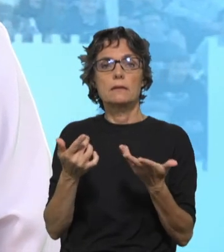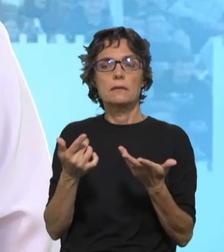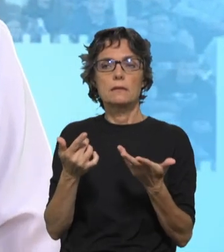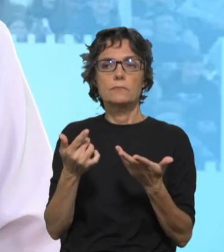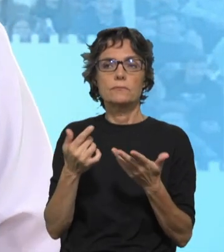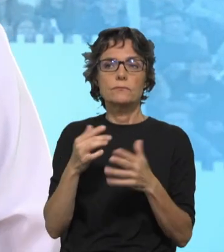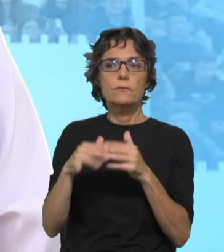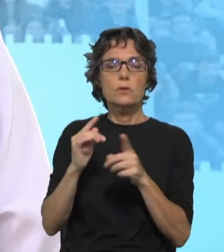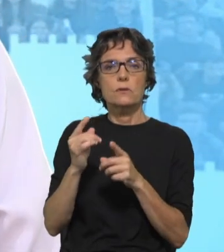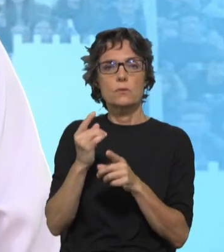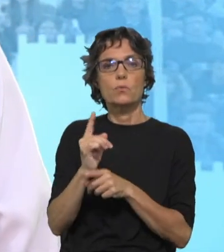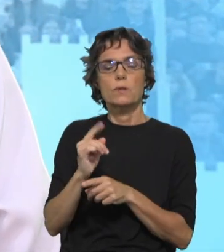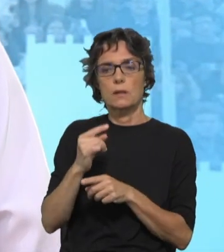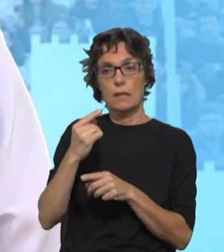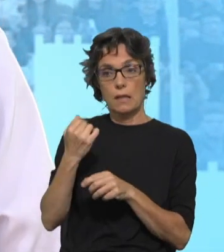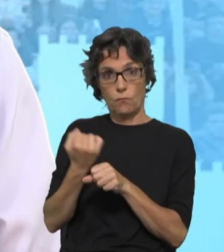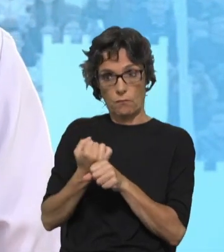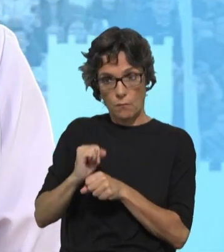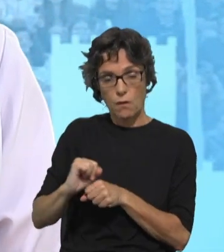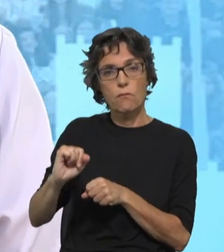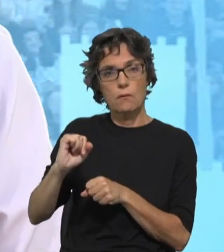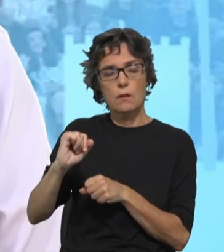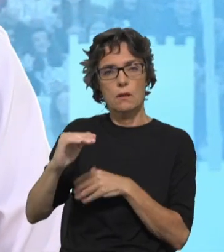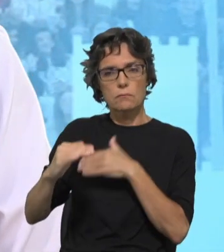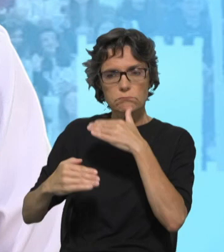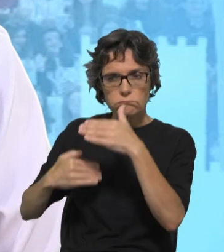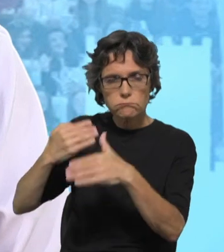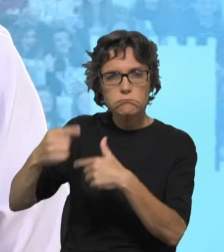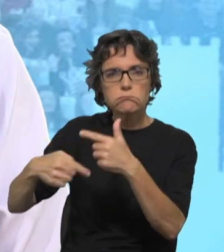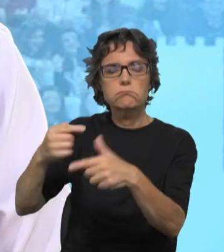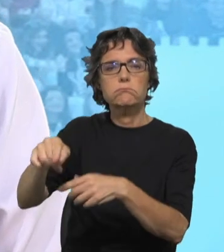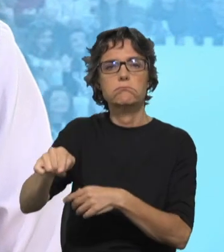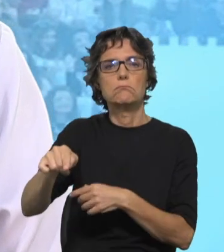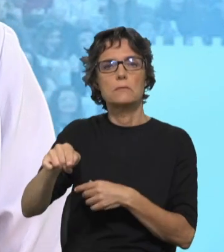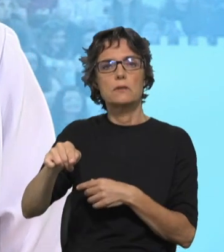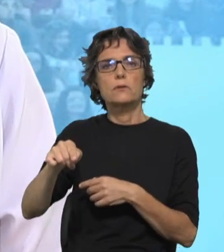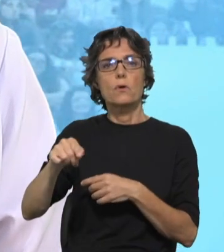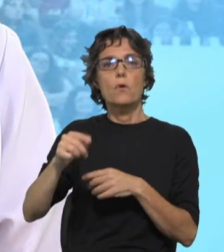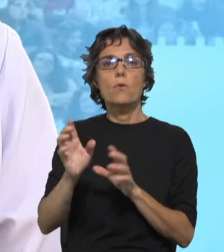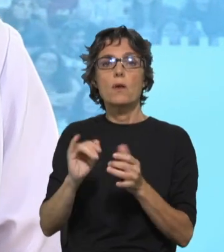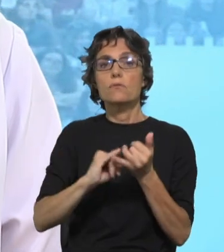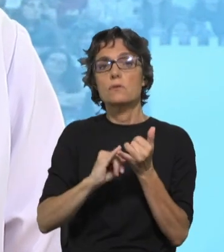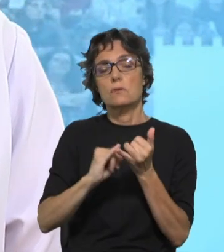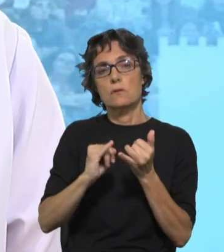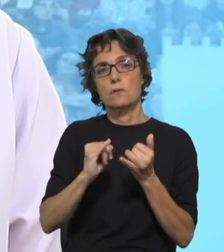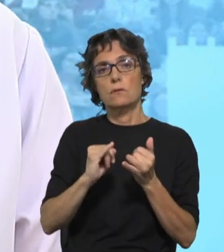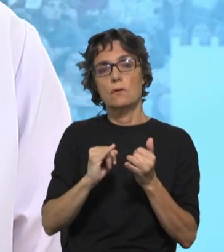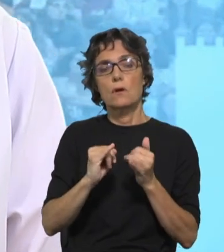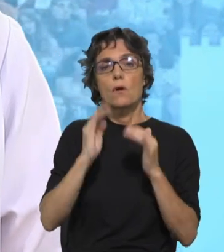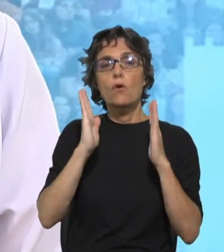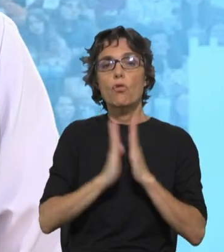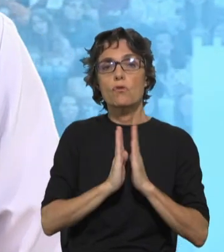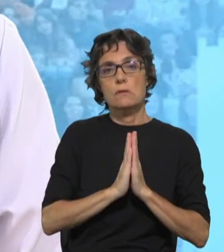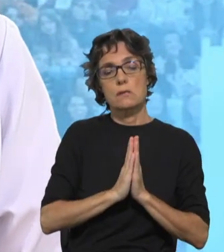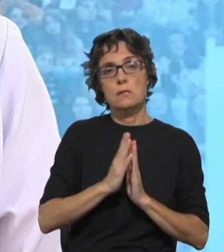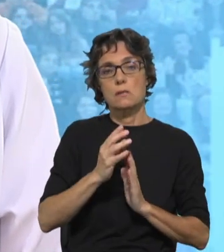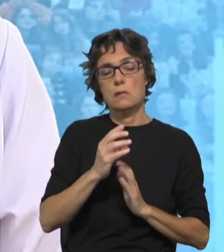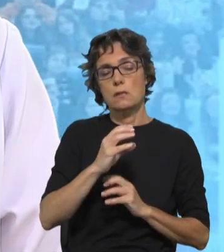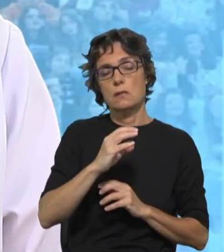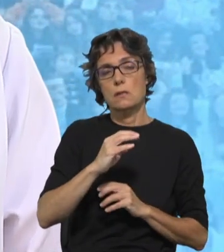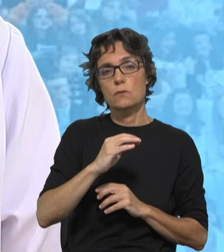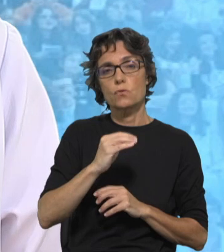E esta associação que a Helena falava, a Associação Consoladora de Nossa Senhora dos Aflitos, ainda hoje existe. É onde está o Convento dos